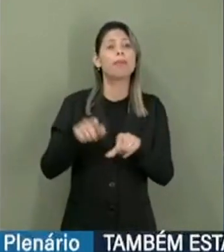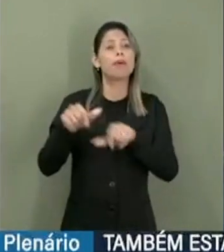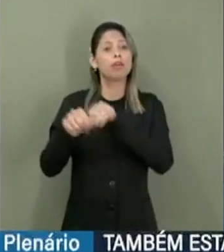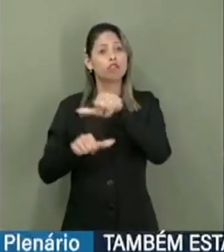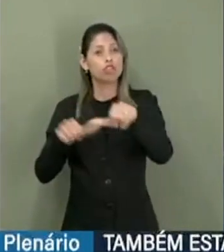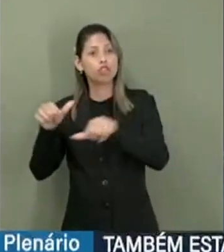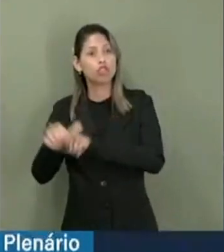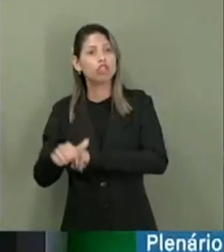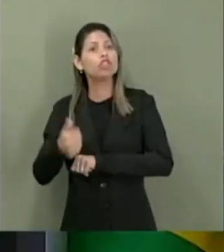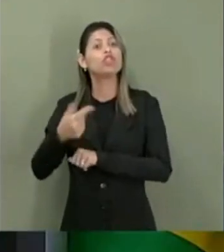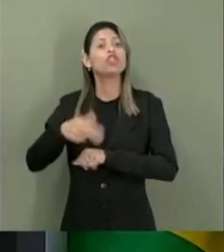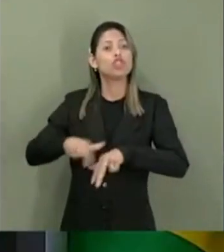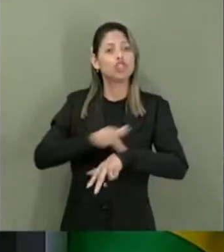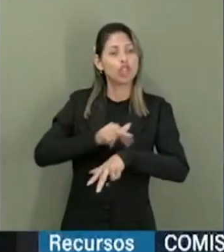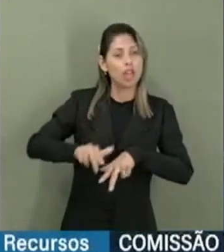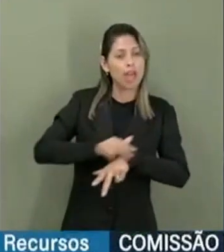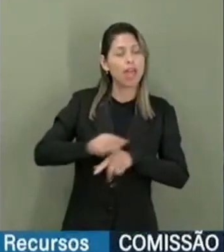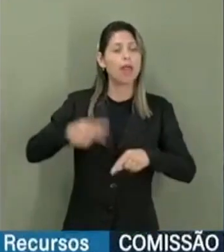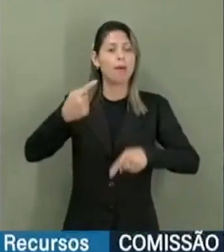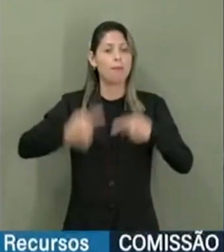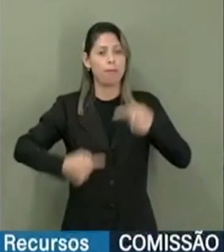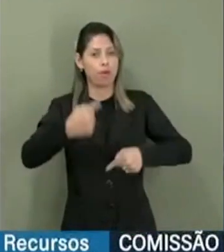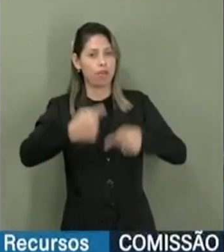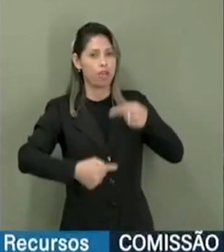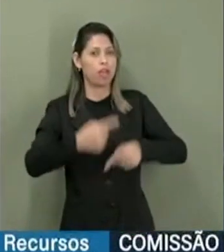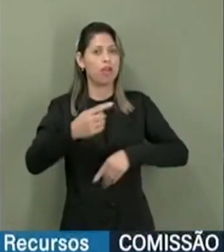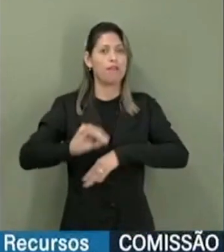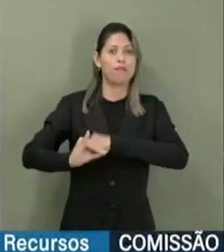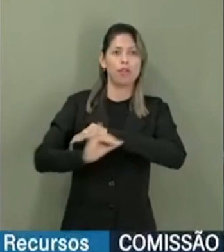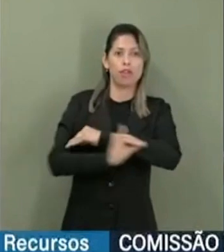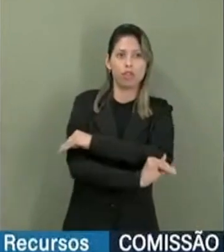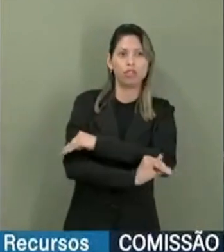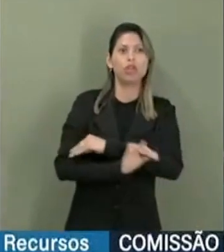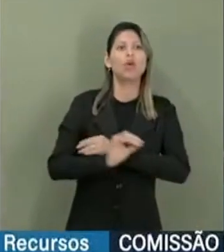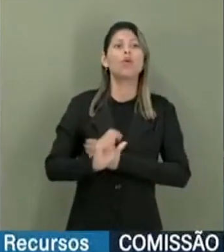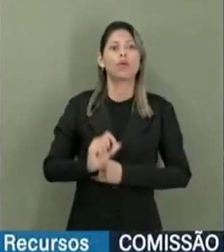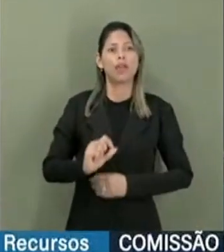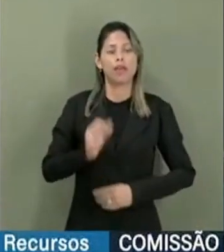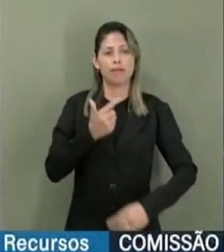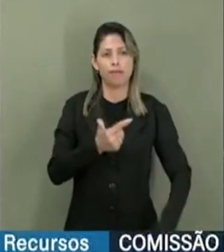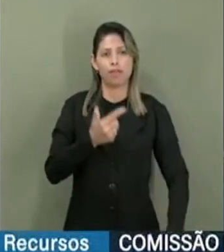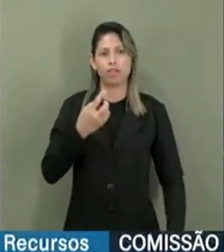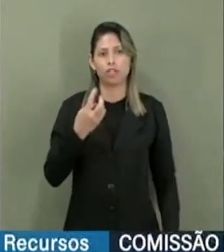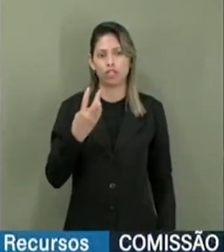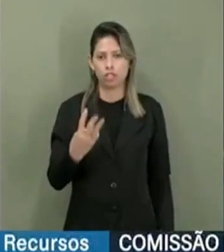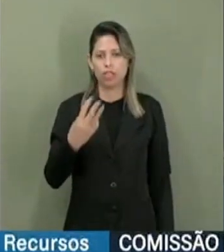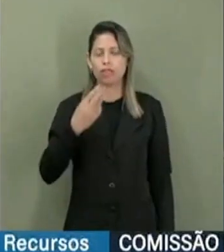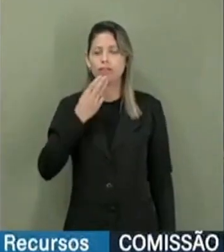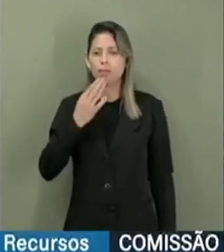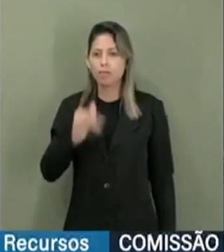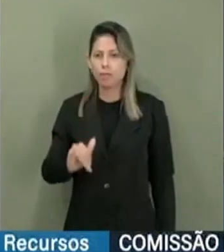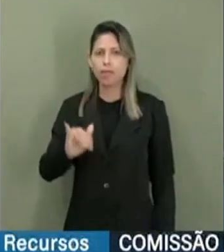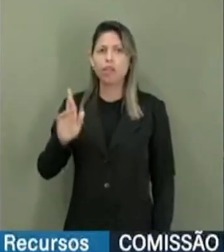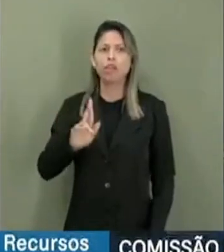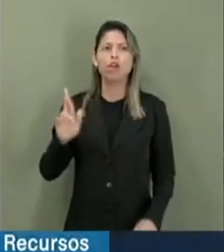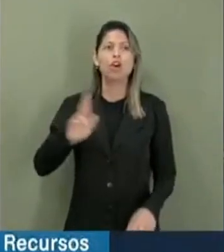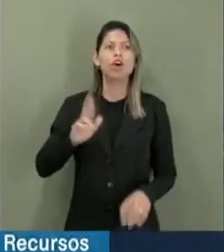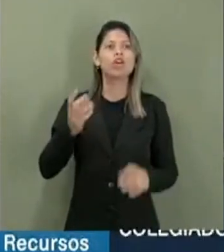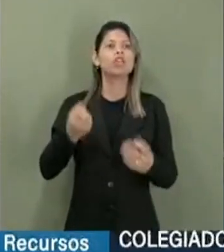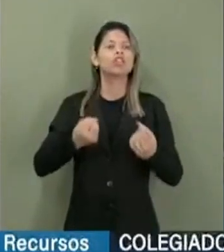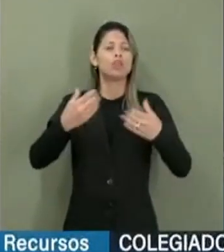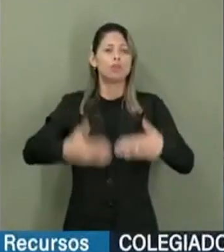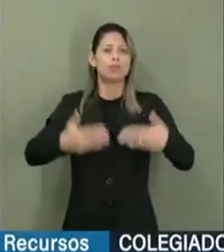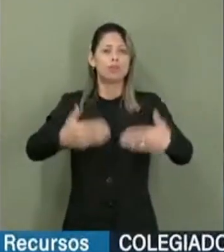política externa infraestrutura com 23 bilhões investidos pelo Ministério dos transportes